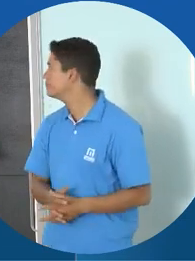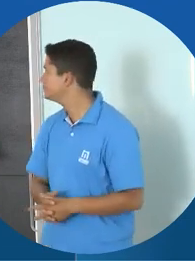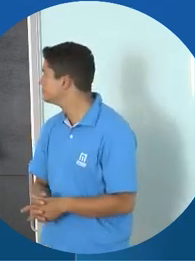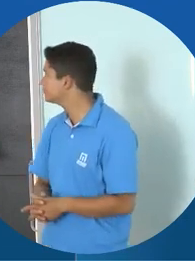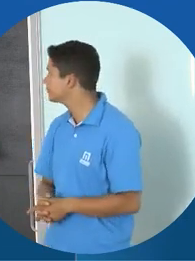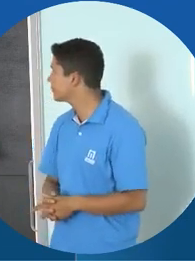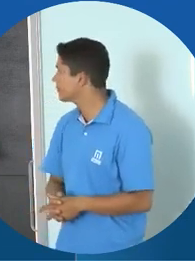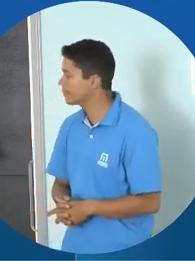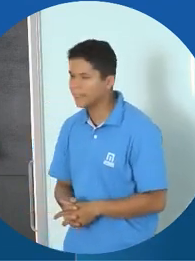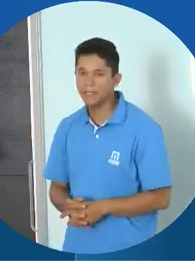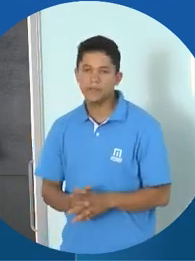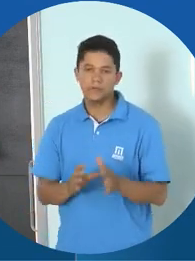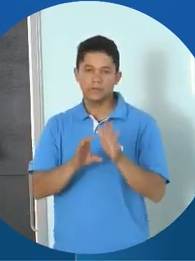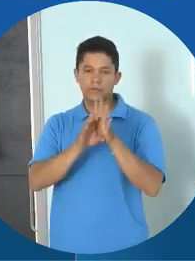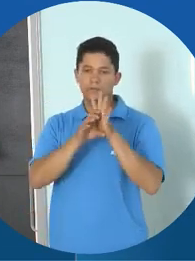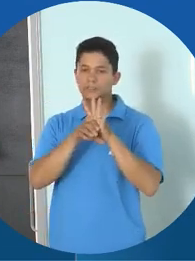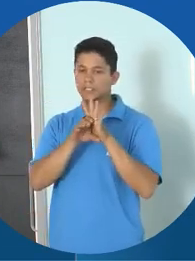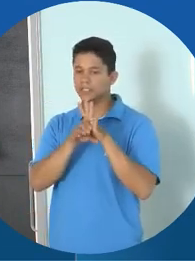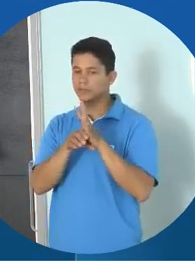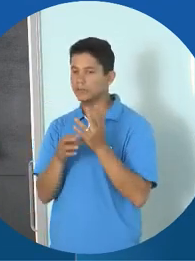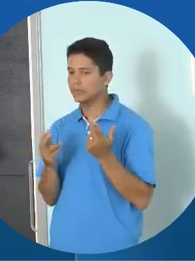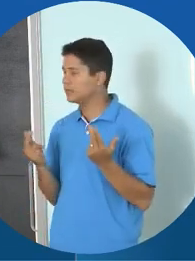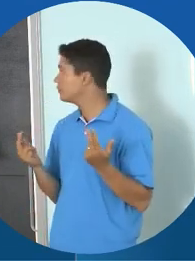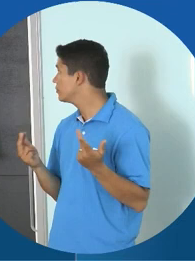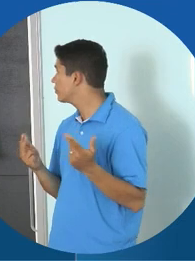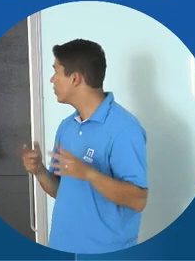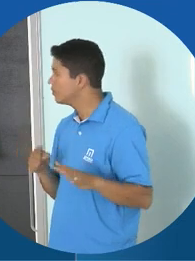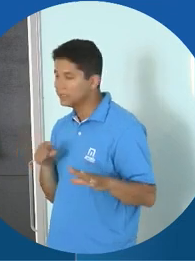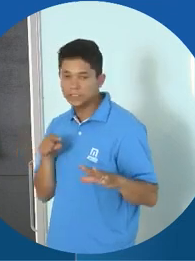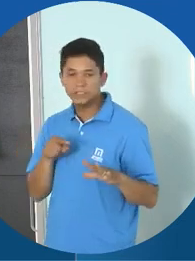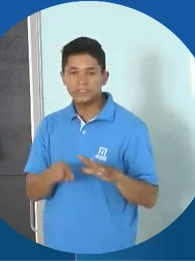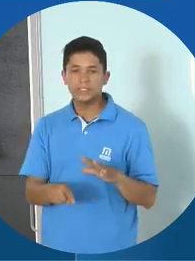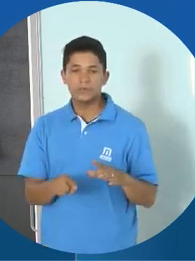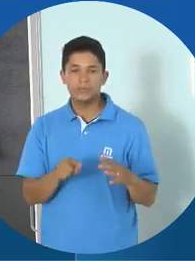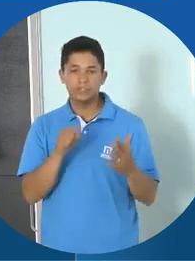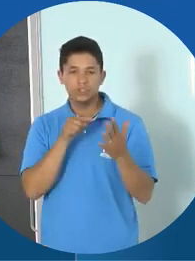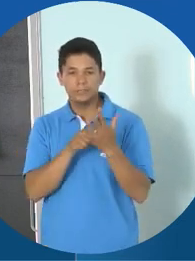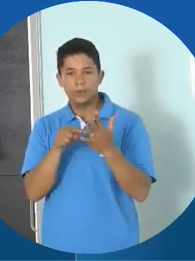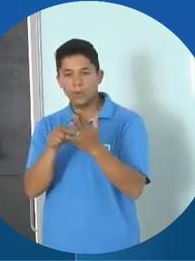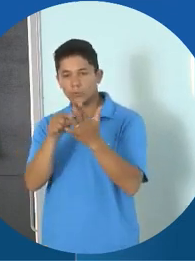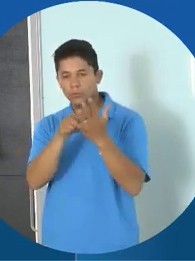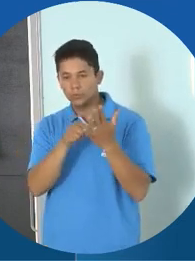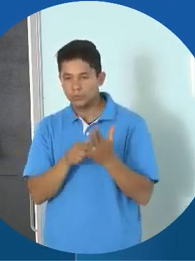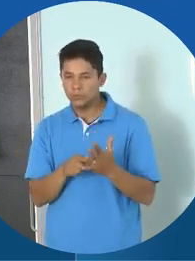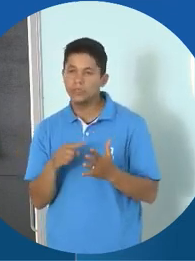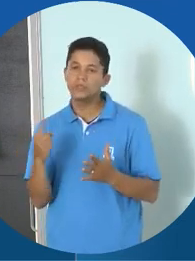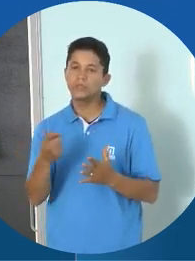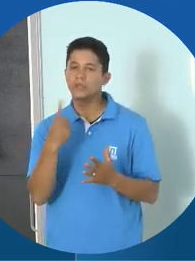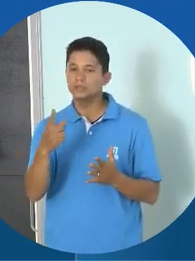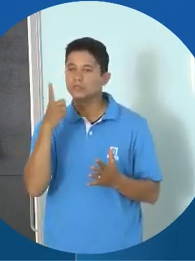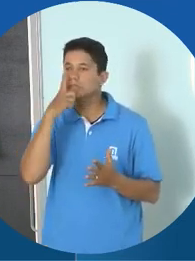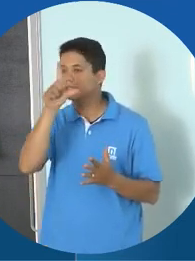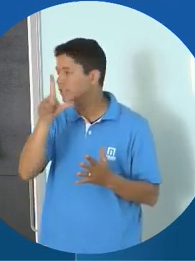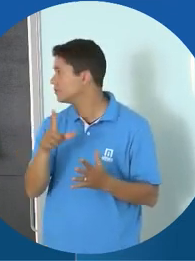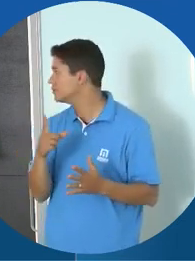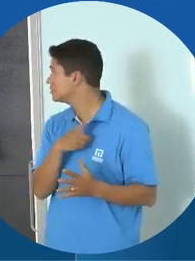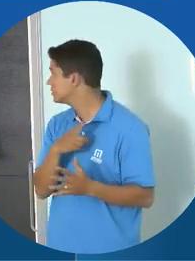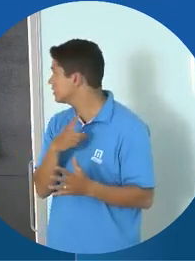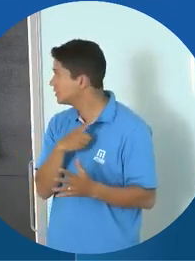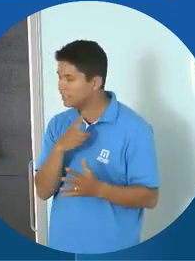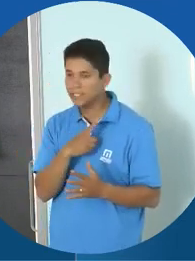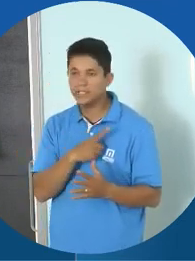mesmo conceito aqui para injeção em pontos isolados, onde nós conseguimos ter